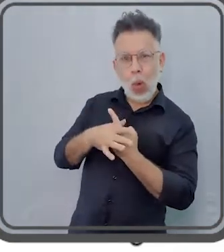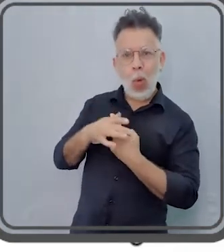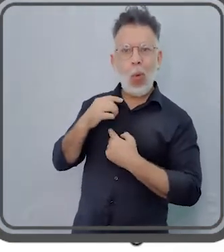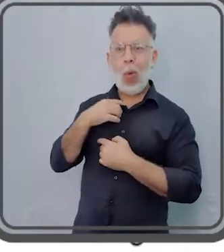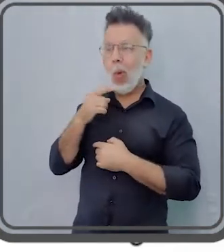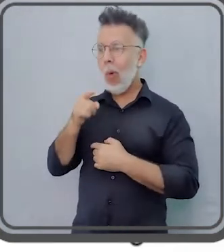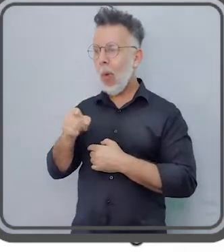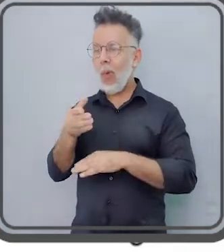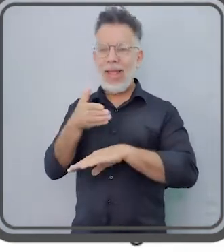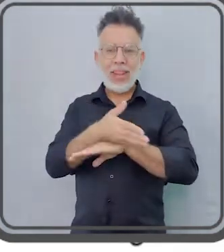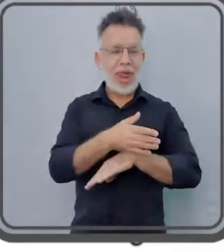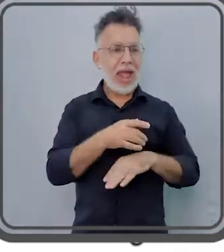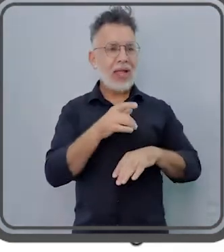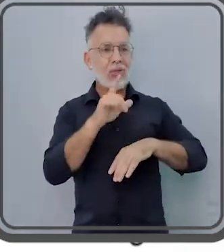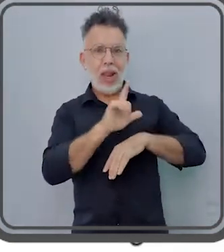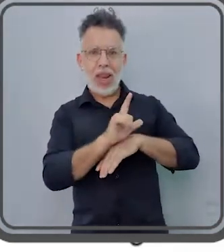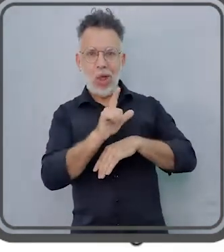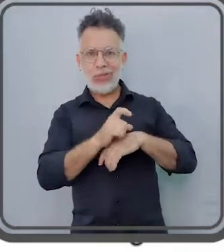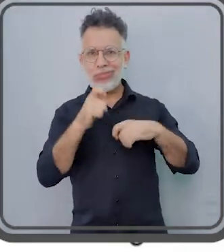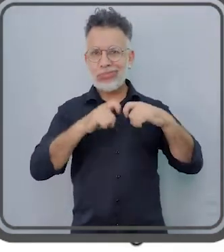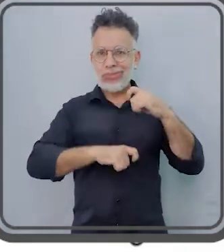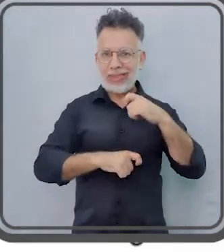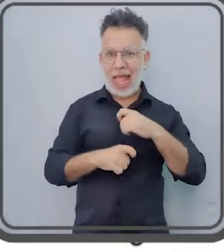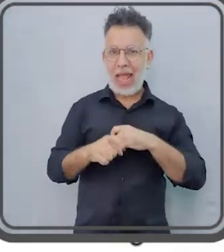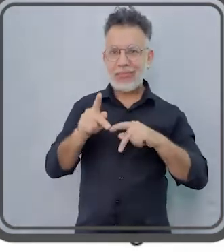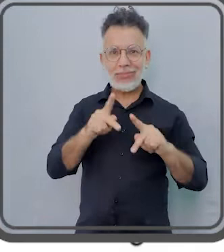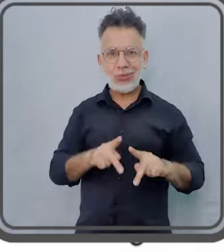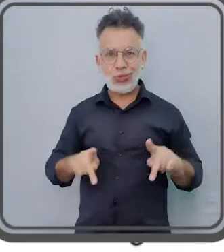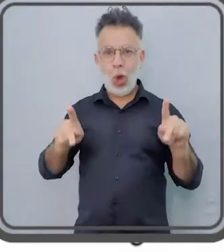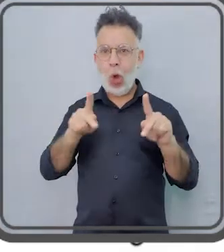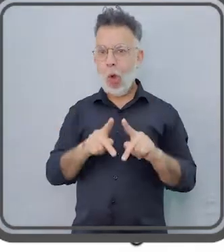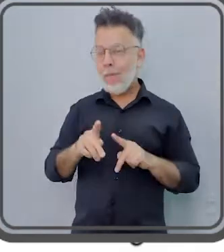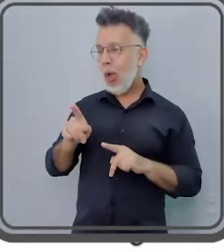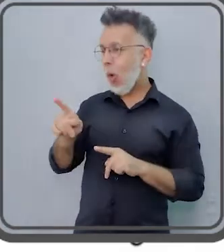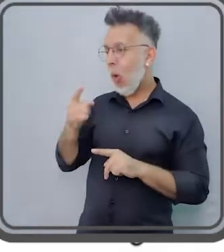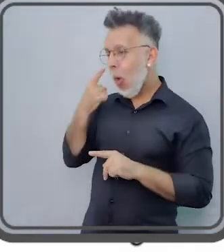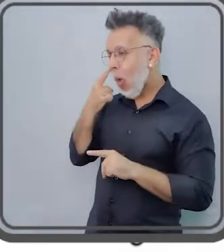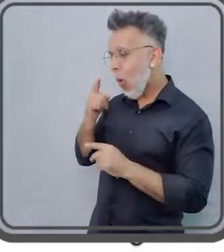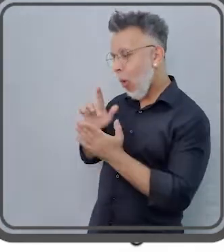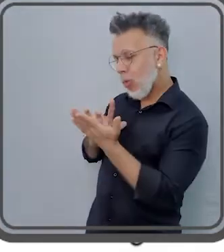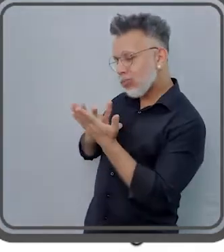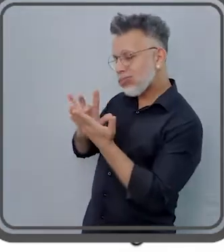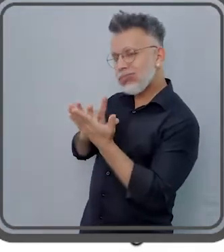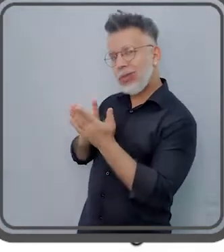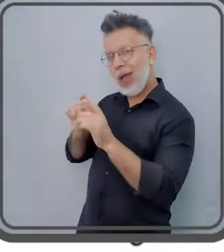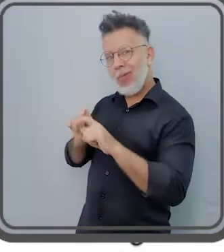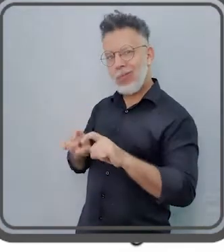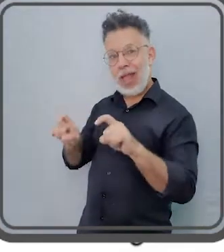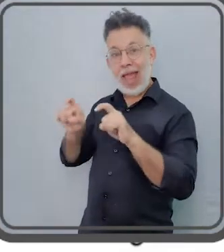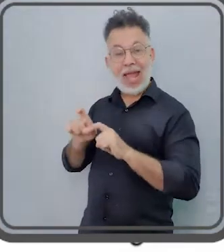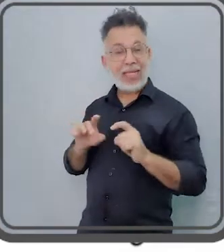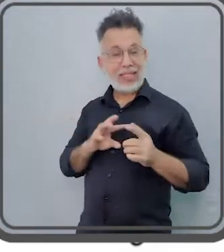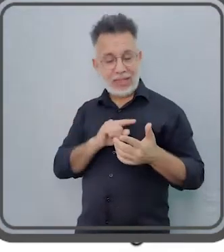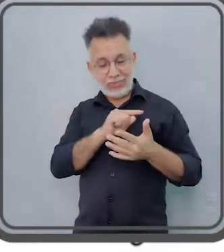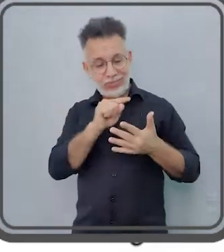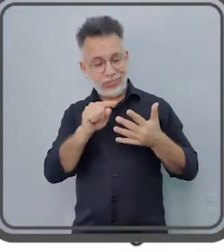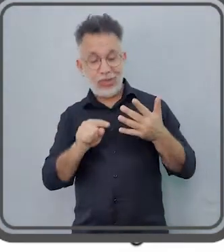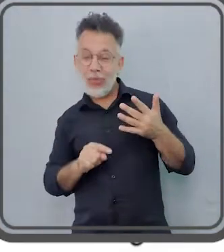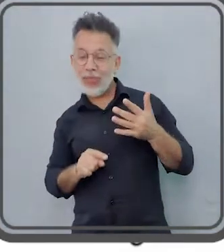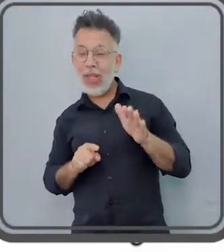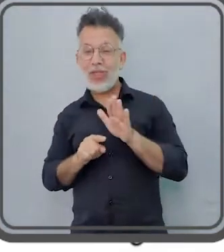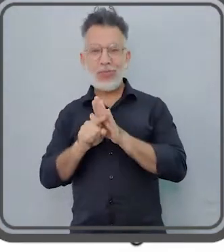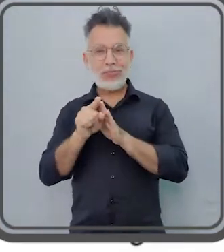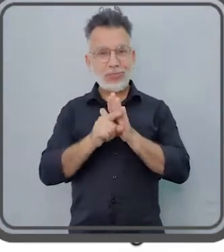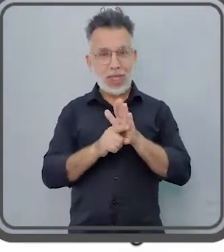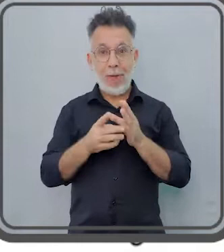ou entrar num sex shop. Muitas vezes essas mulheres dividem o computador com o filho, com o marido. Então, tem toda essa questão. A